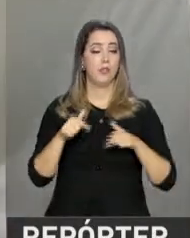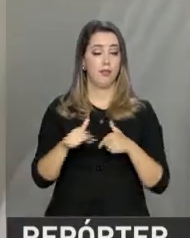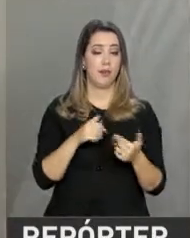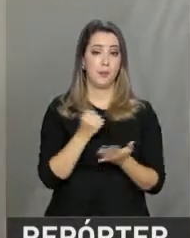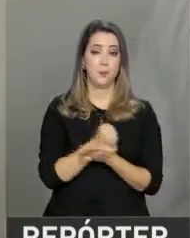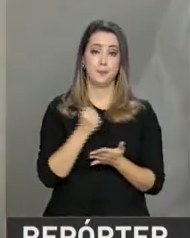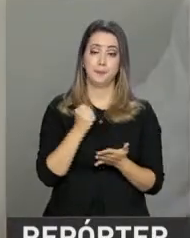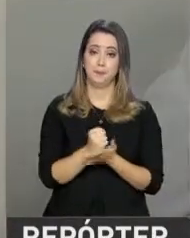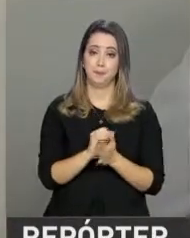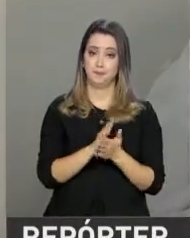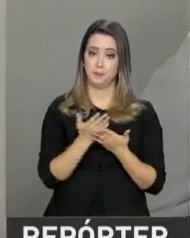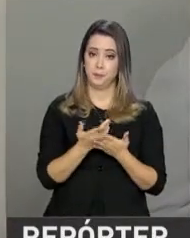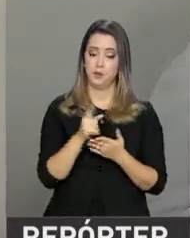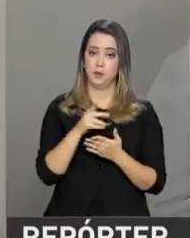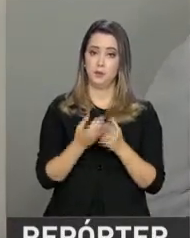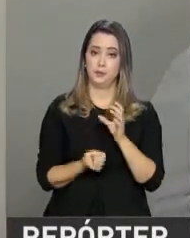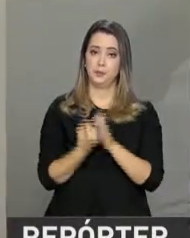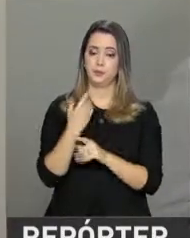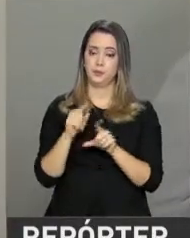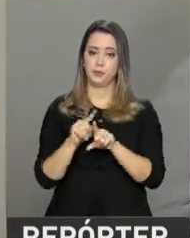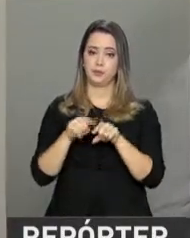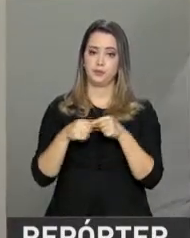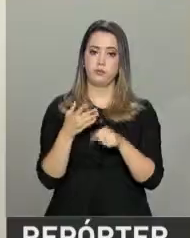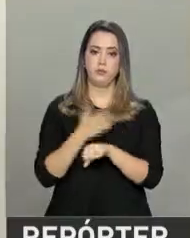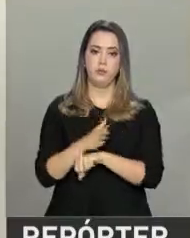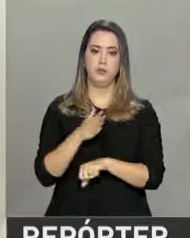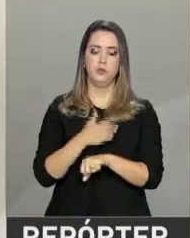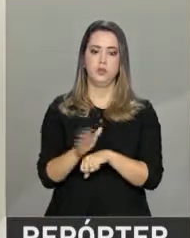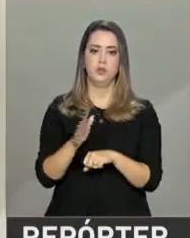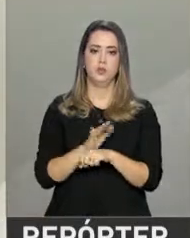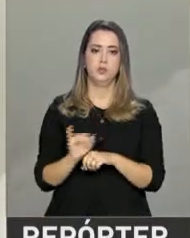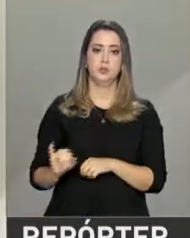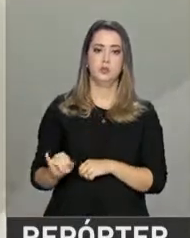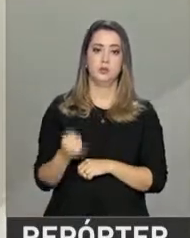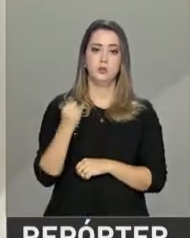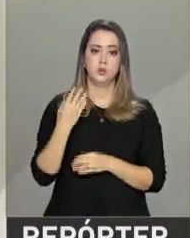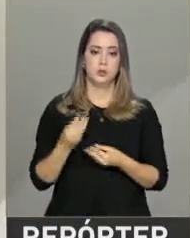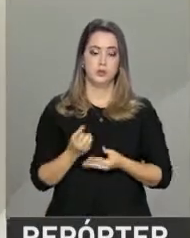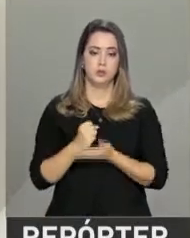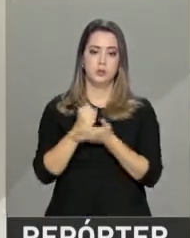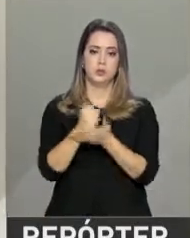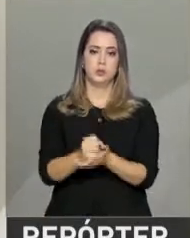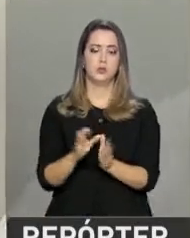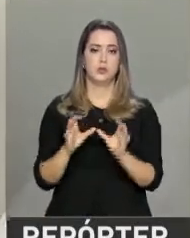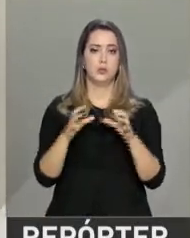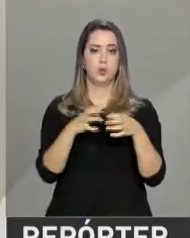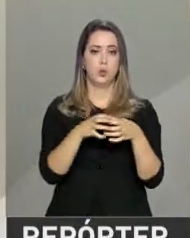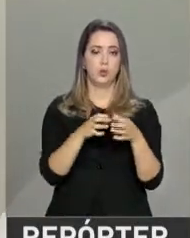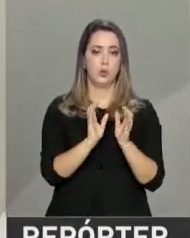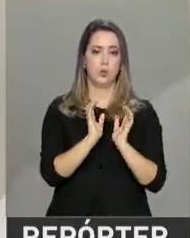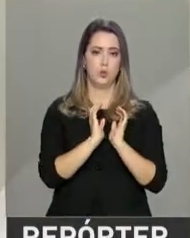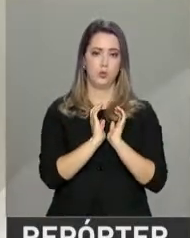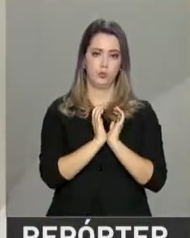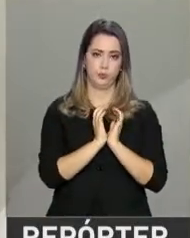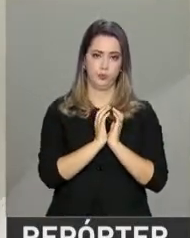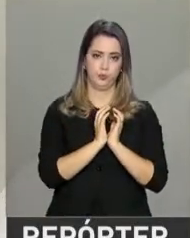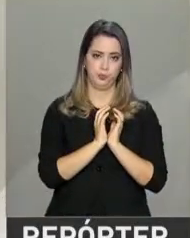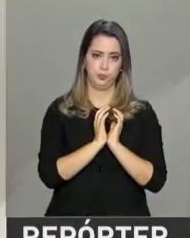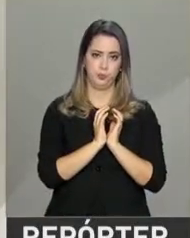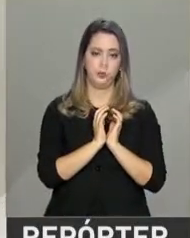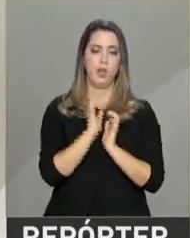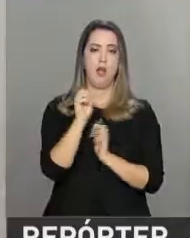assinada surgiu depois que diego fez o curso de capacitação oferecido a partir da parceria da associação de pais e amigos dos excepcionais